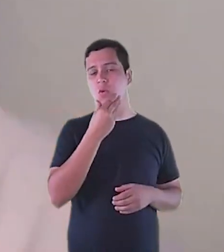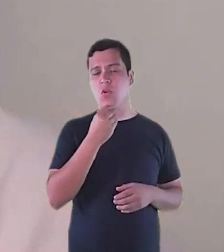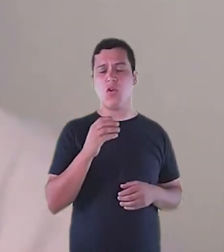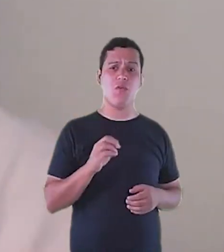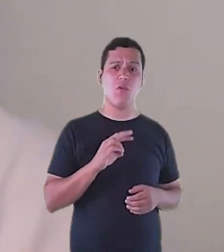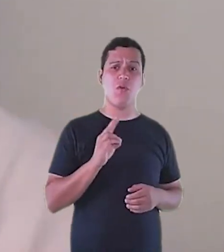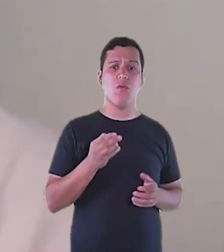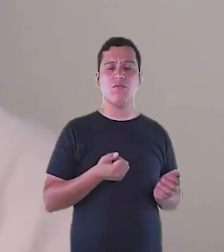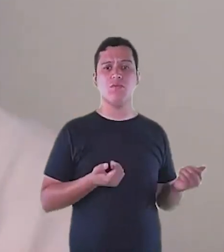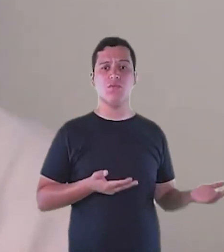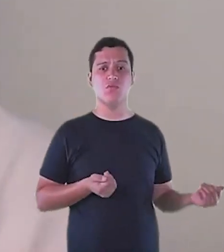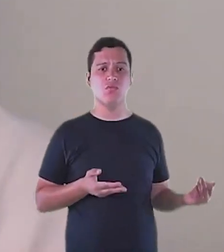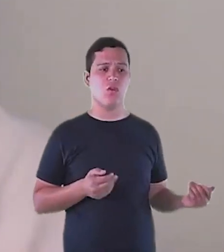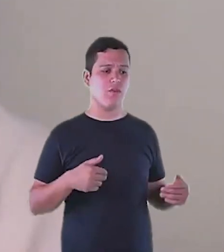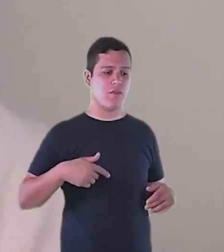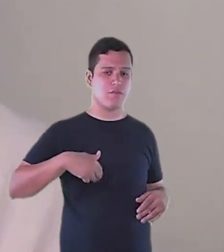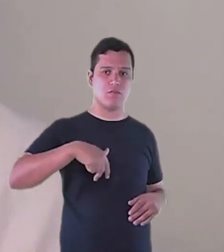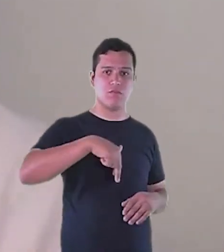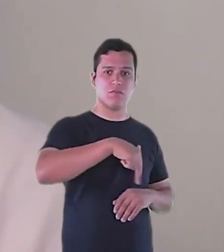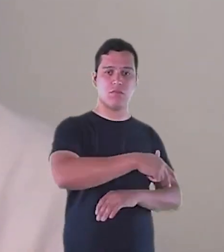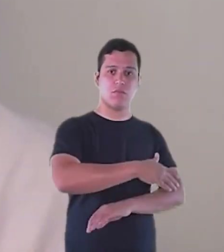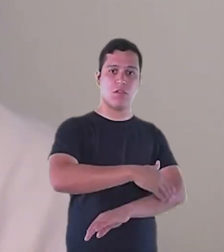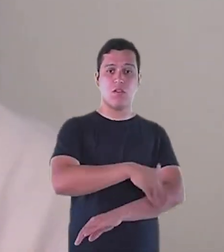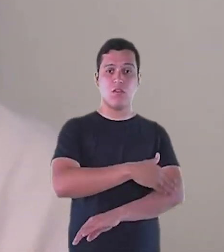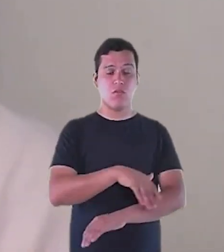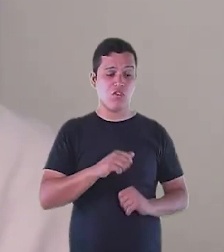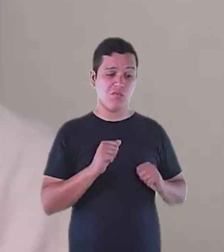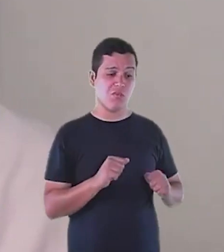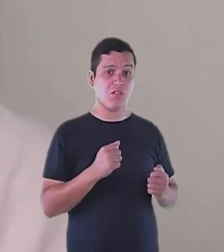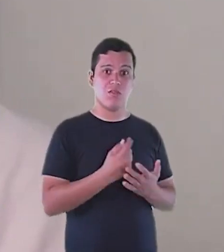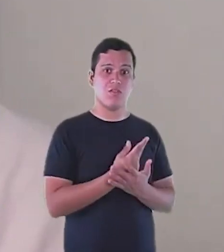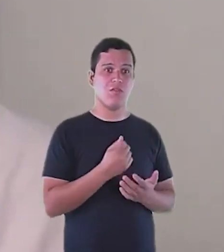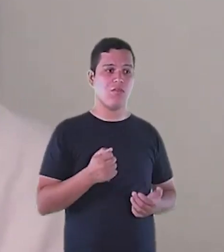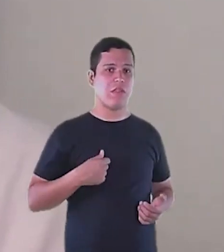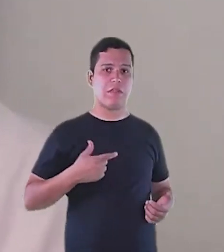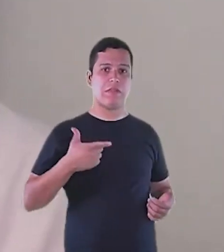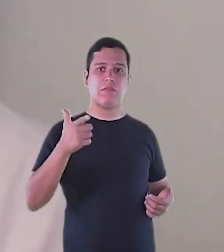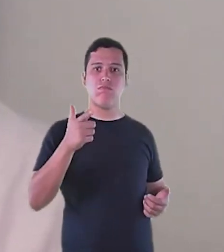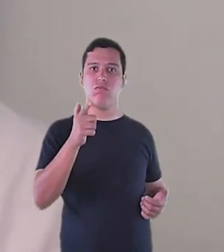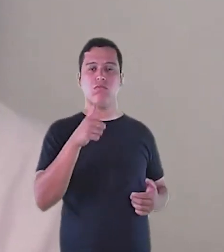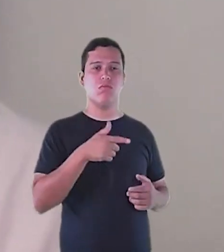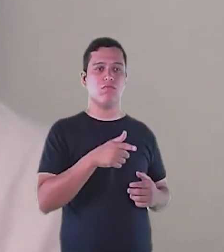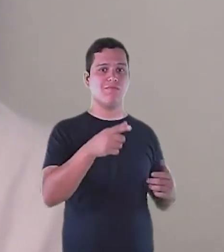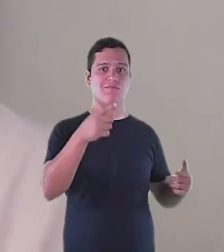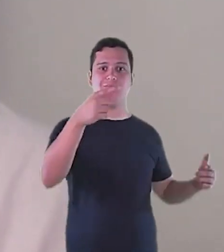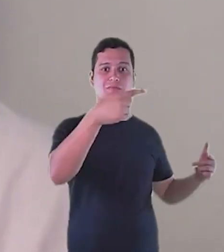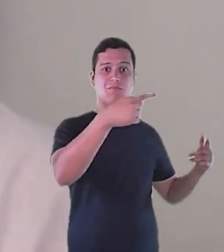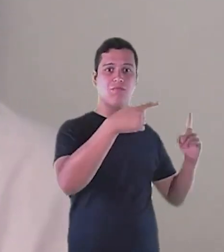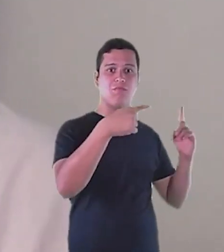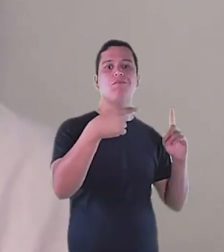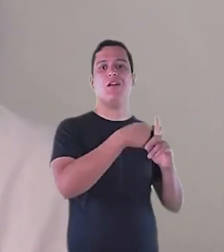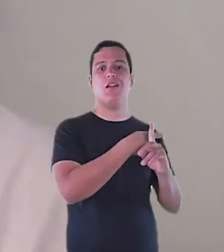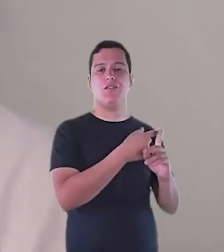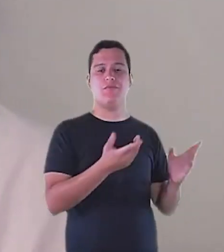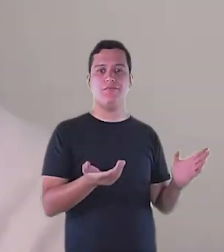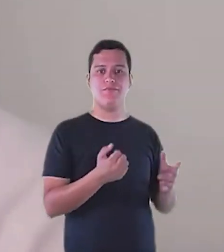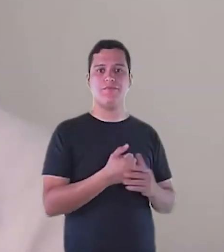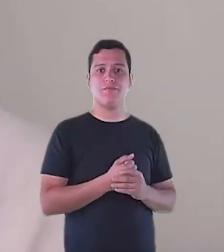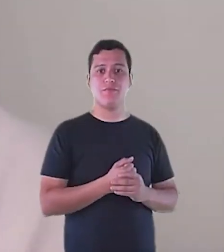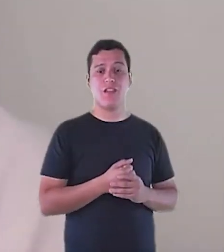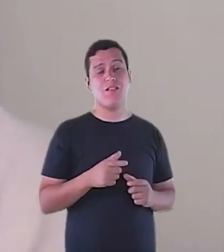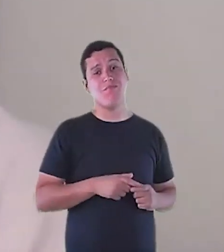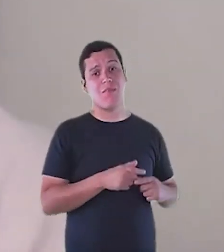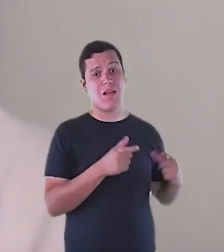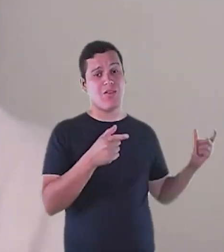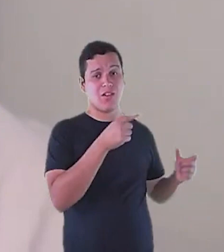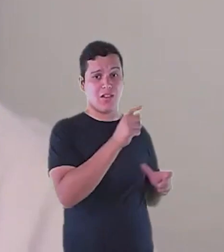uma mulher, ao sair na rua, pode ser vítima de uma bala atirada a esmo, como a gente vê sempre. Majoritariamente a